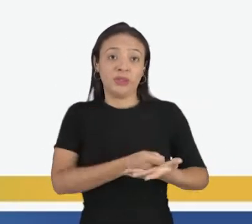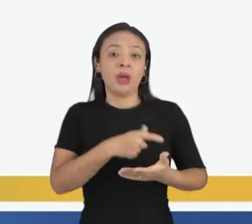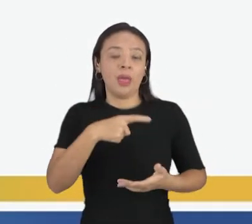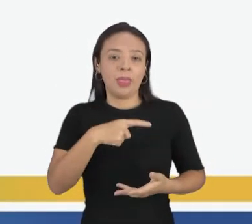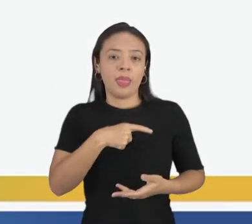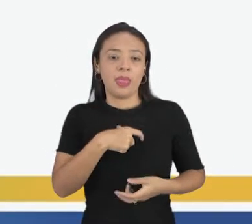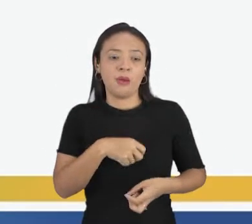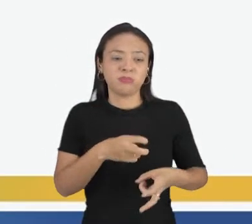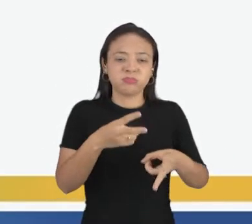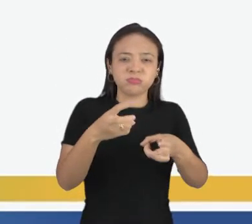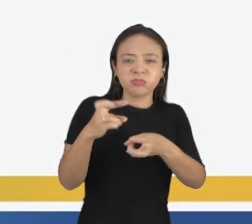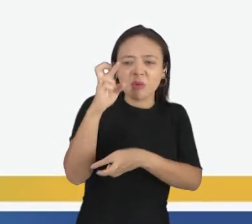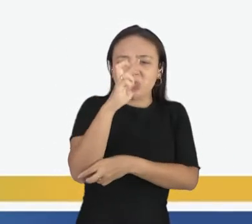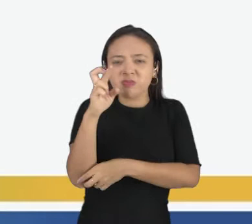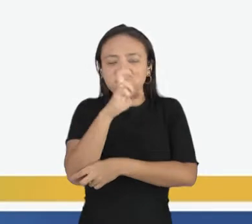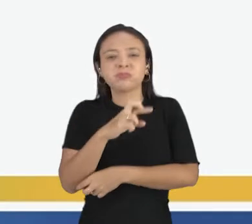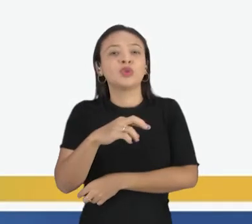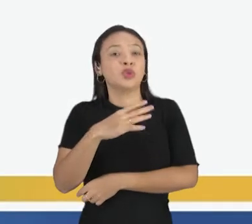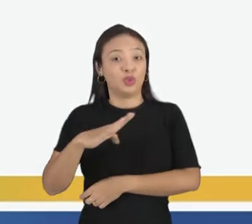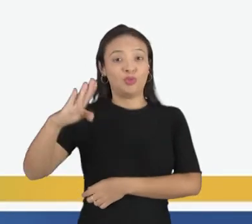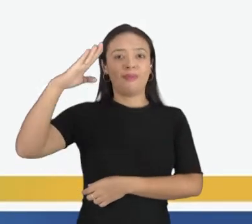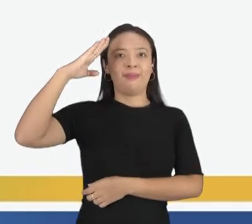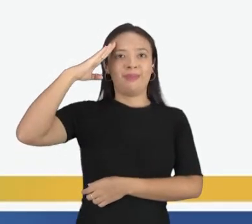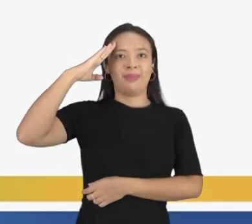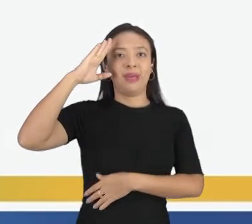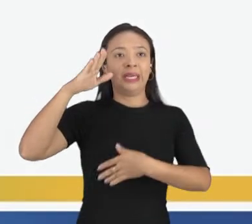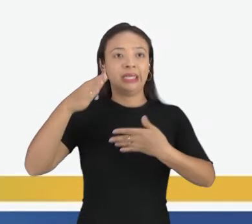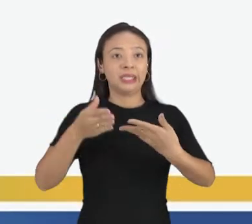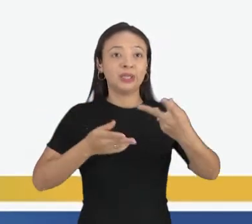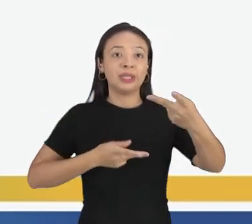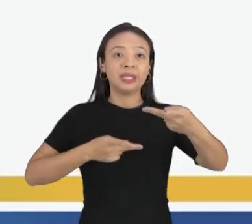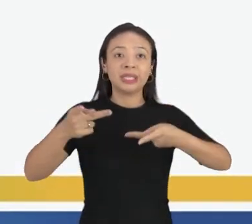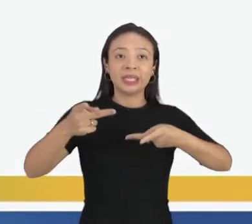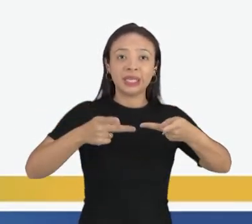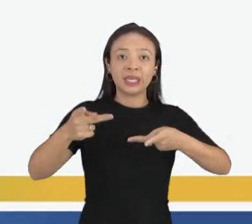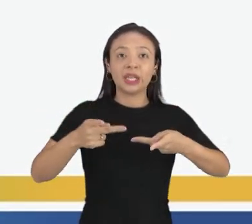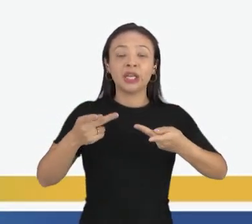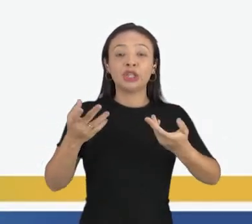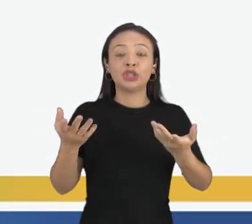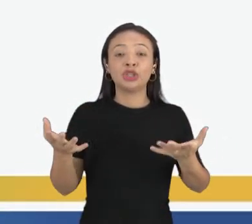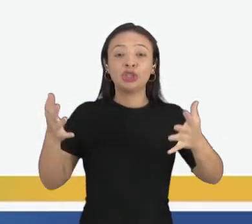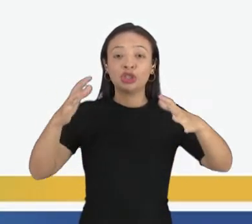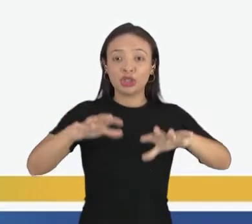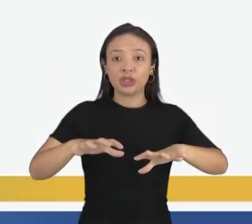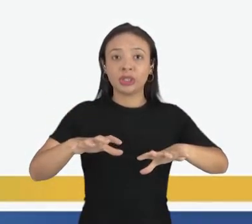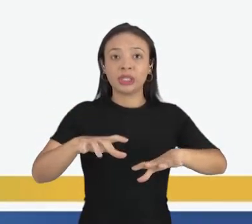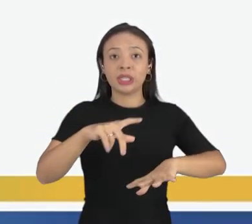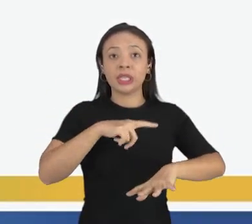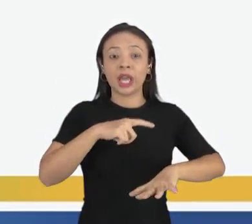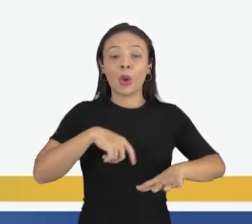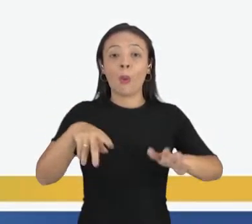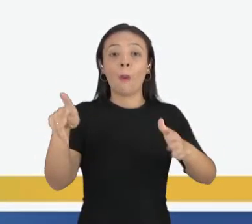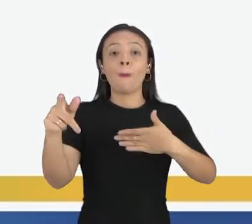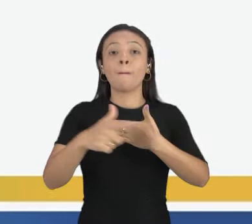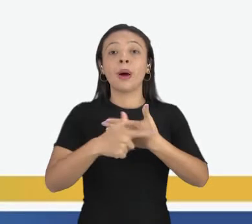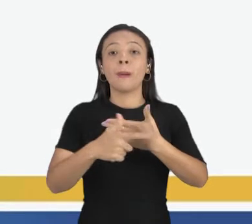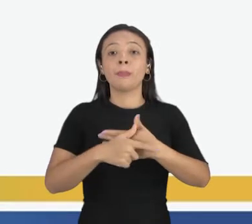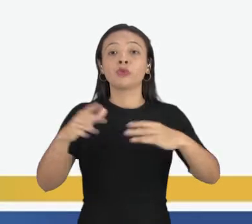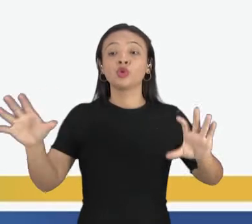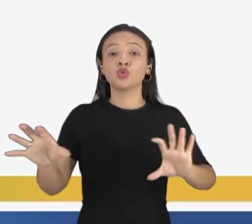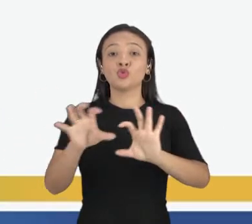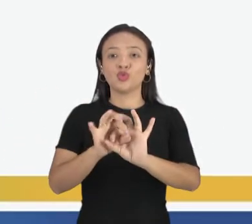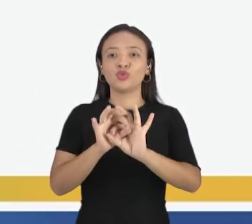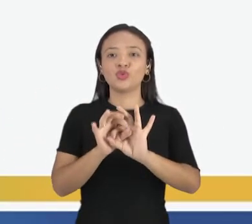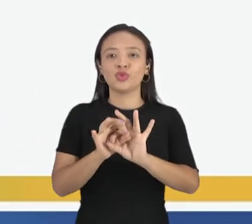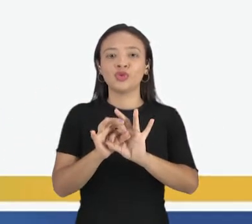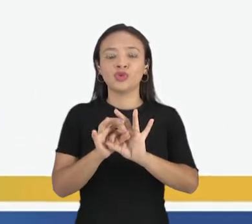fiscalização muito grande dos militares, então esse plano de integração, ele vem para integrar, né, todo o território